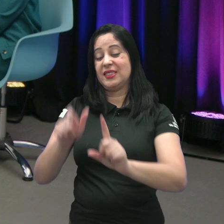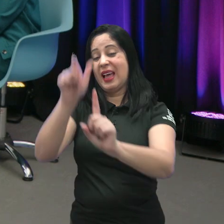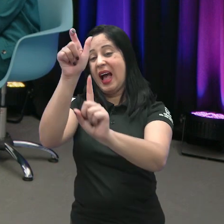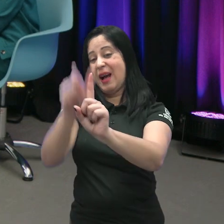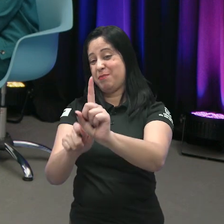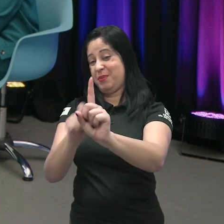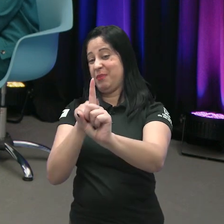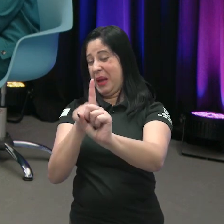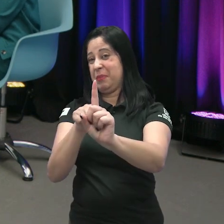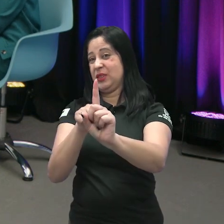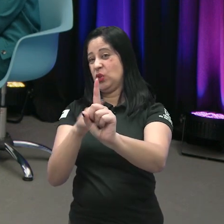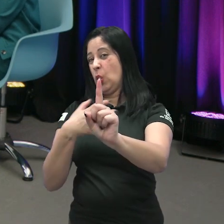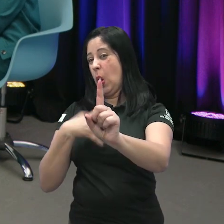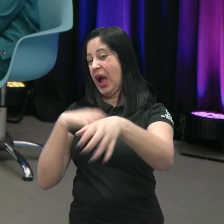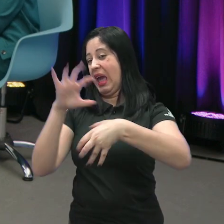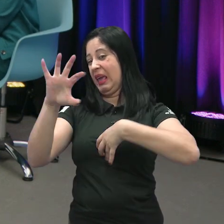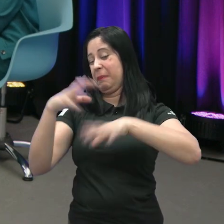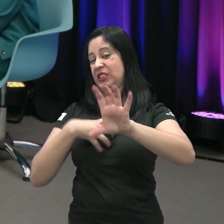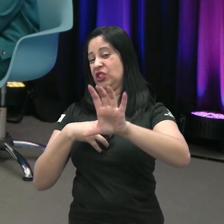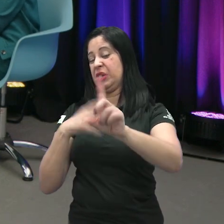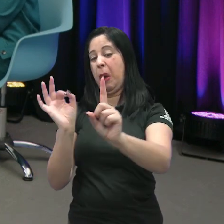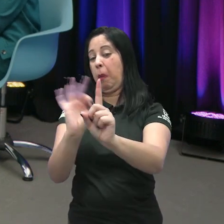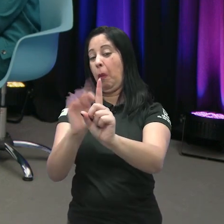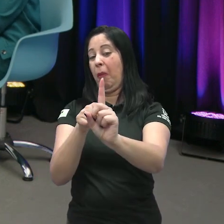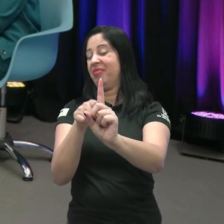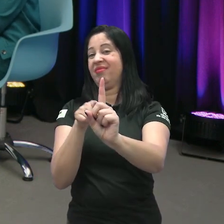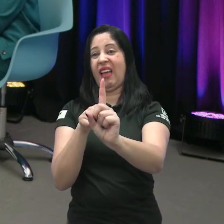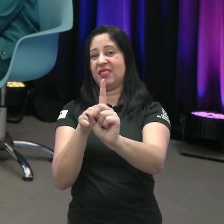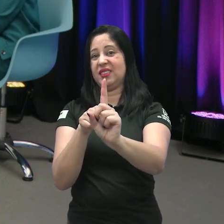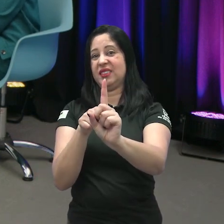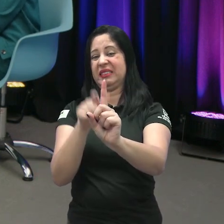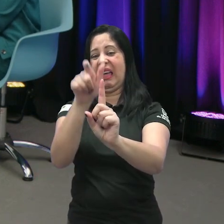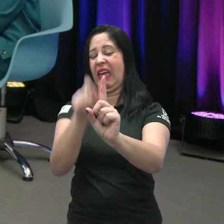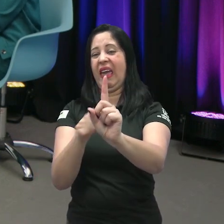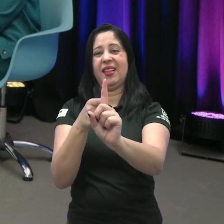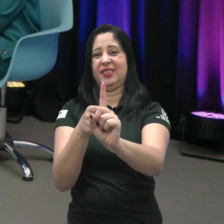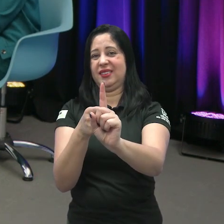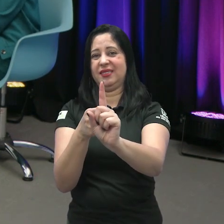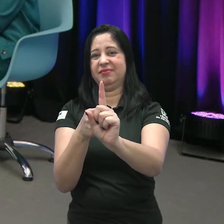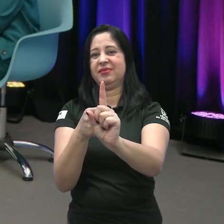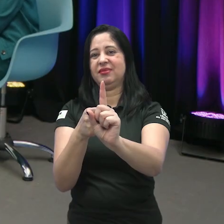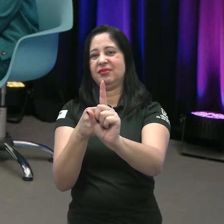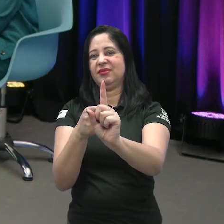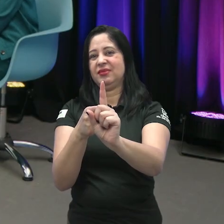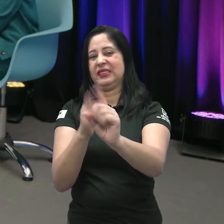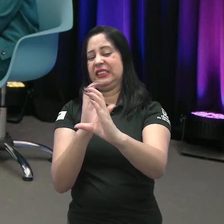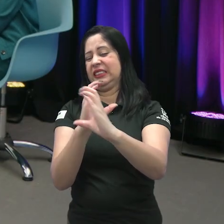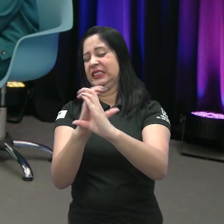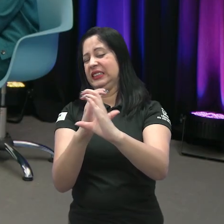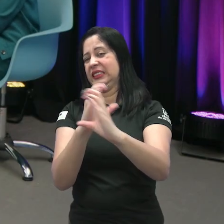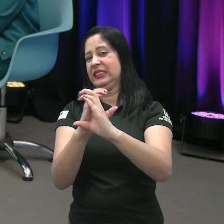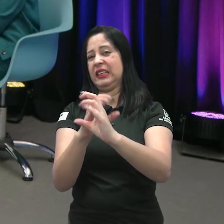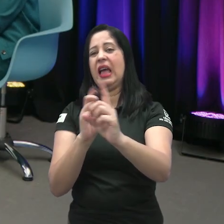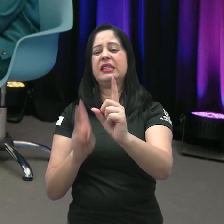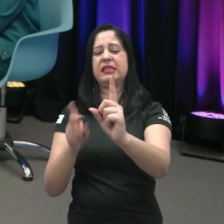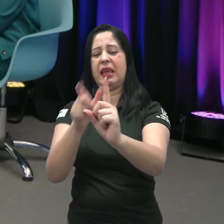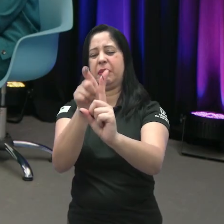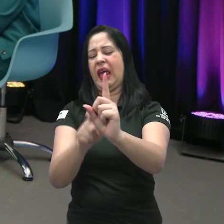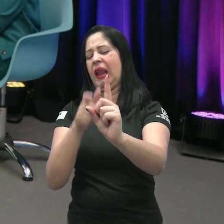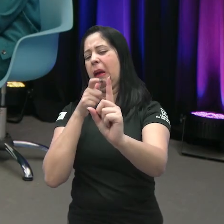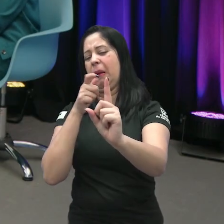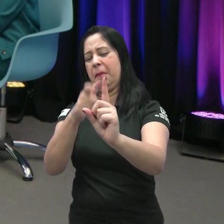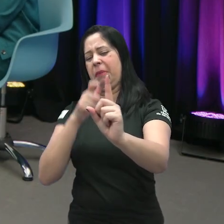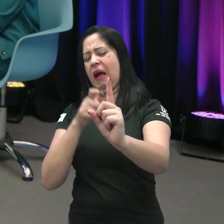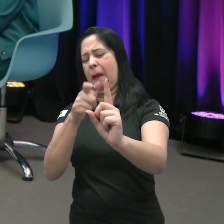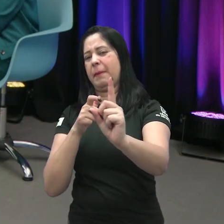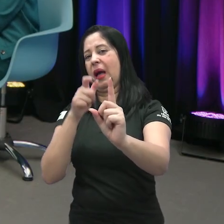num ambiente de trabalho, tem uma pessoa que é uma pessoa talvez que exerce uma comunicação mais violenta, e você realmente